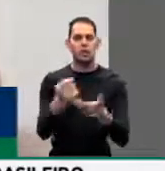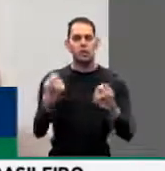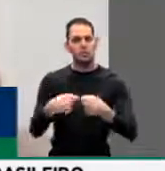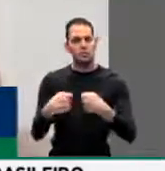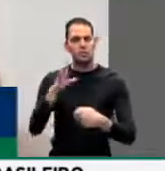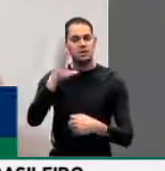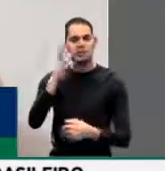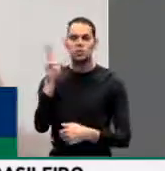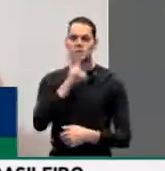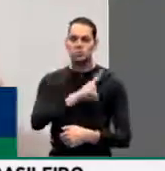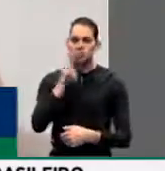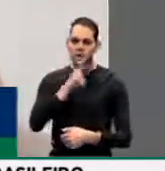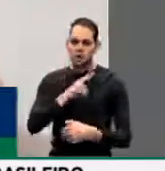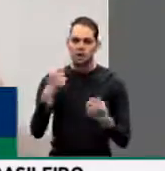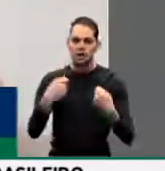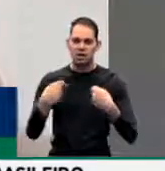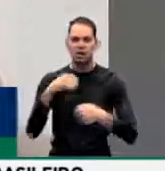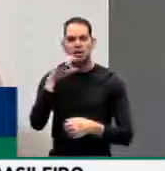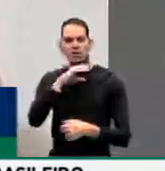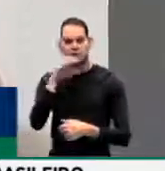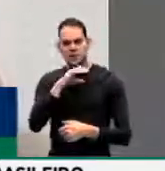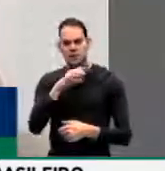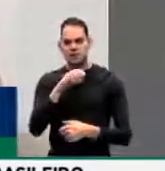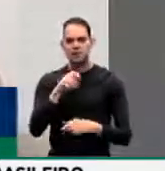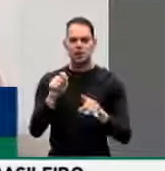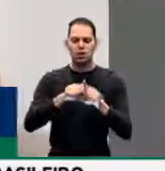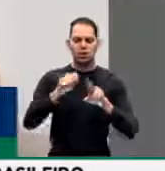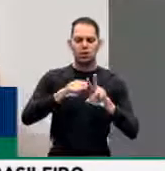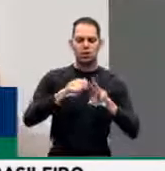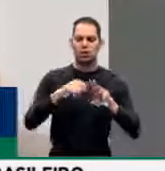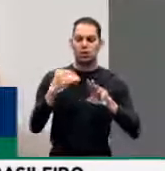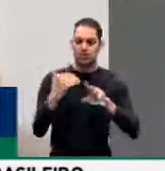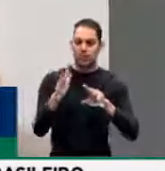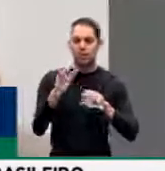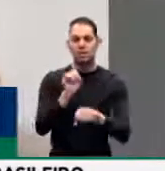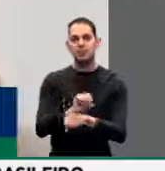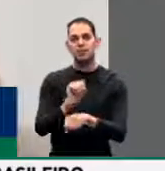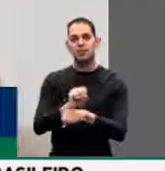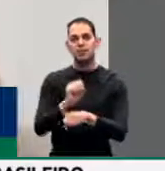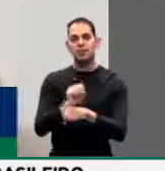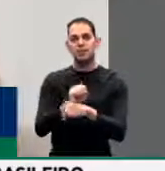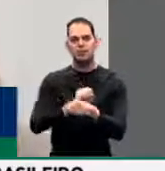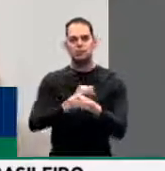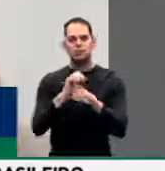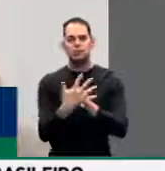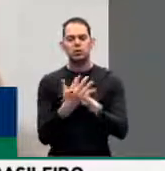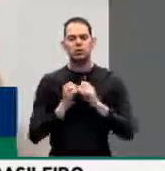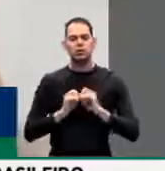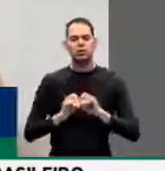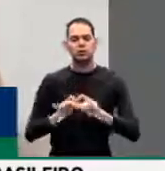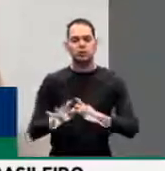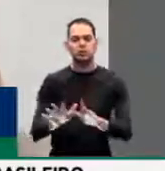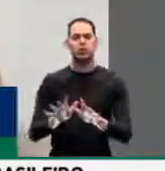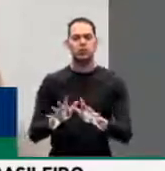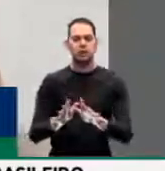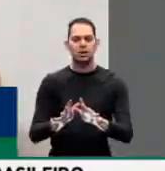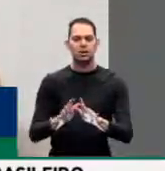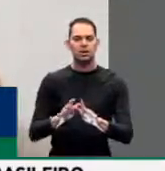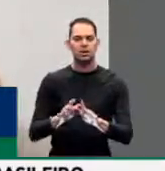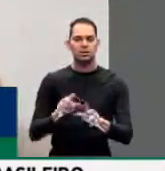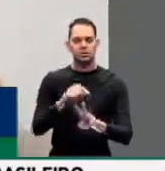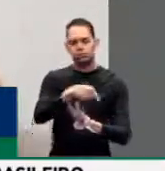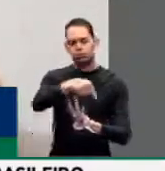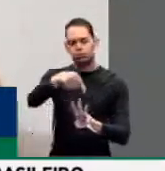decisão urgente. Já passamos de 3 meses de pandemia e esses segmentos da sociedade são os